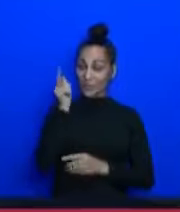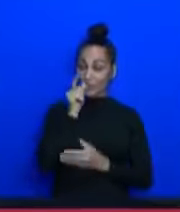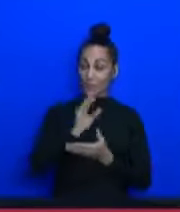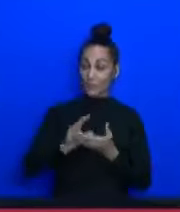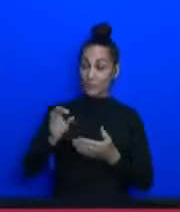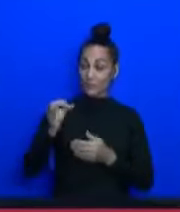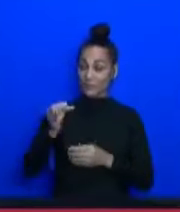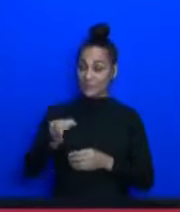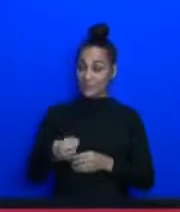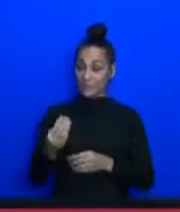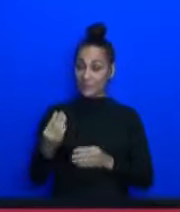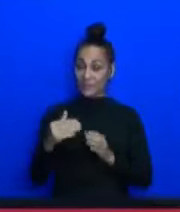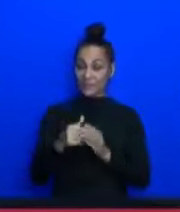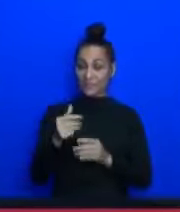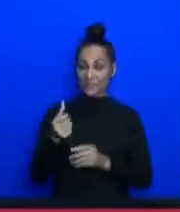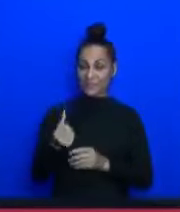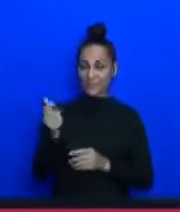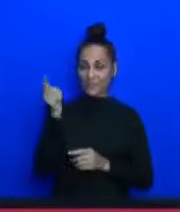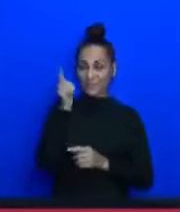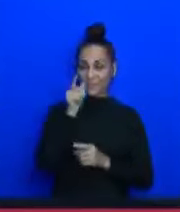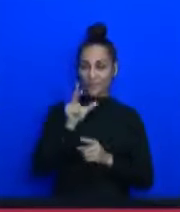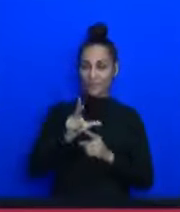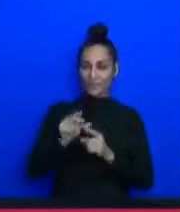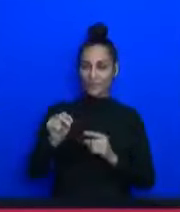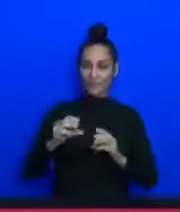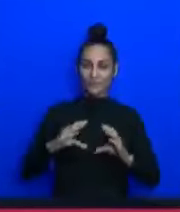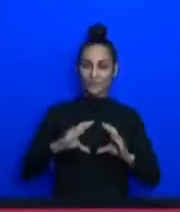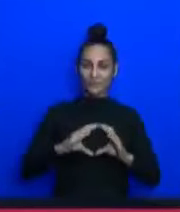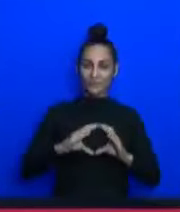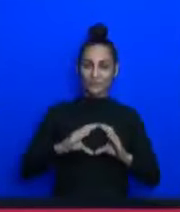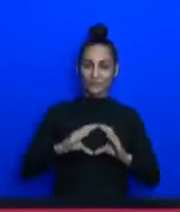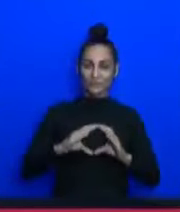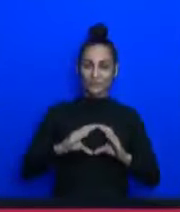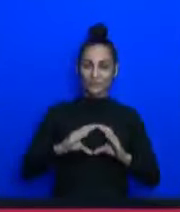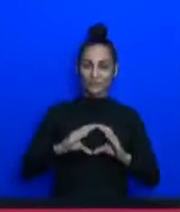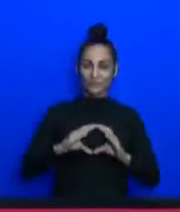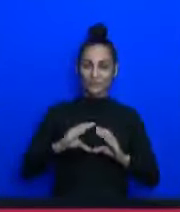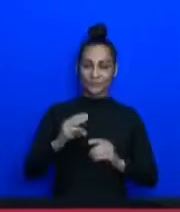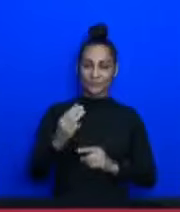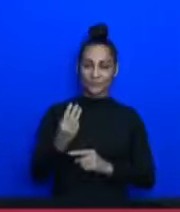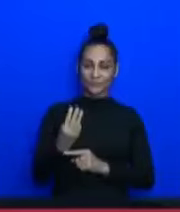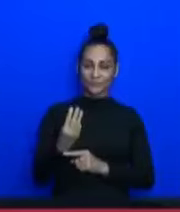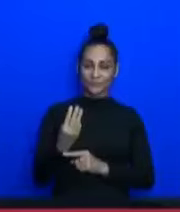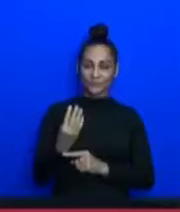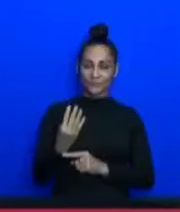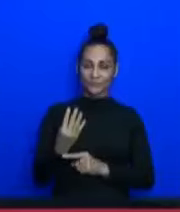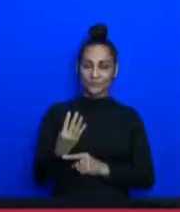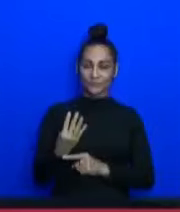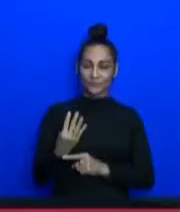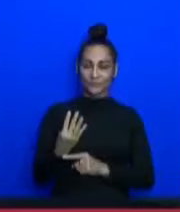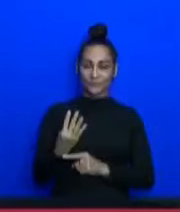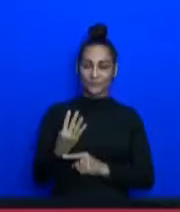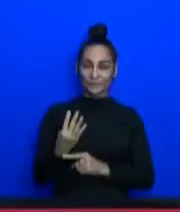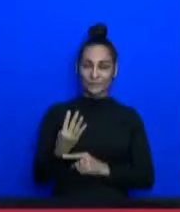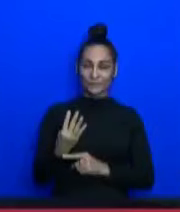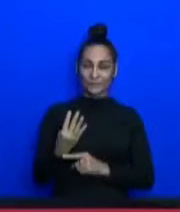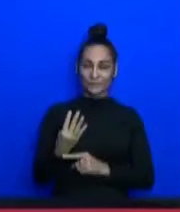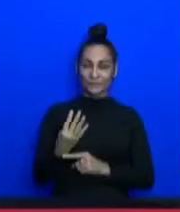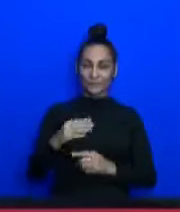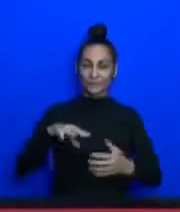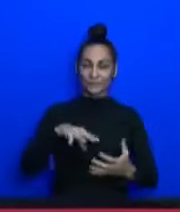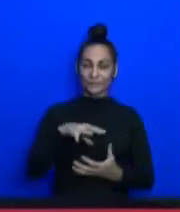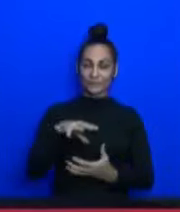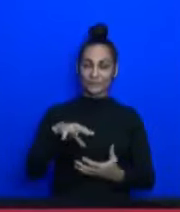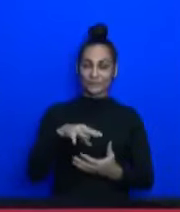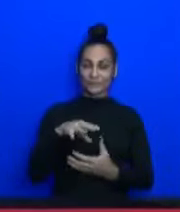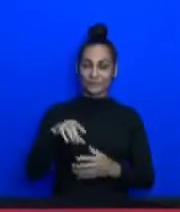6 números. Terceira bola sendo sorteada, bola de número 34. 34 sorteado agora. Globo